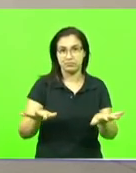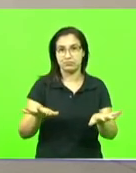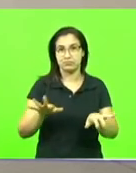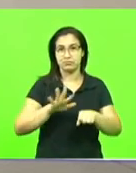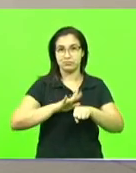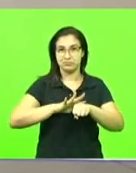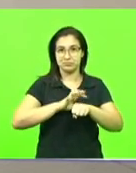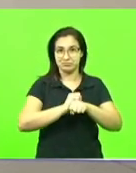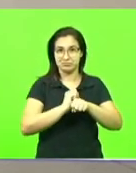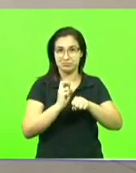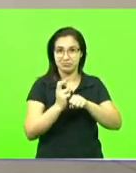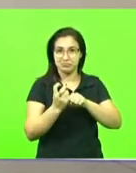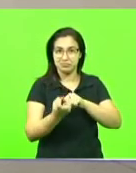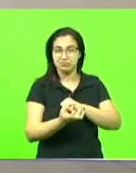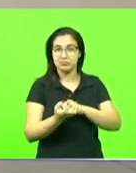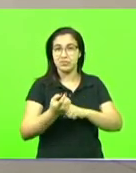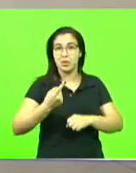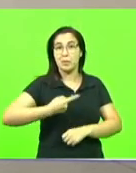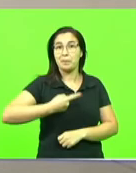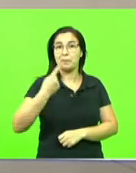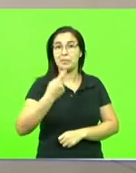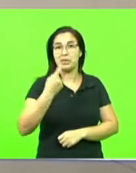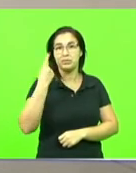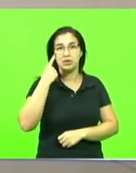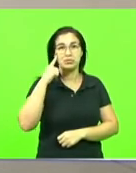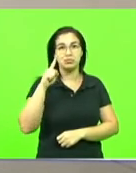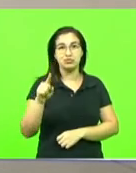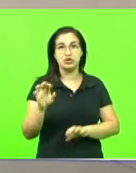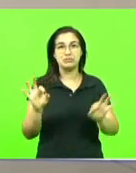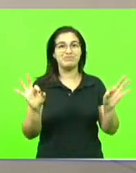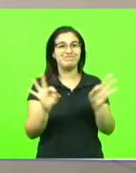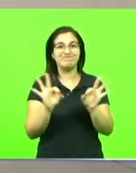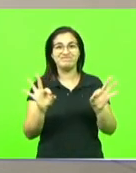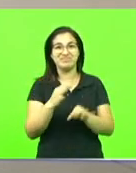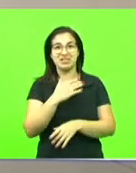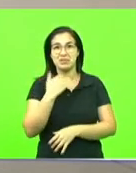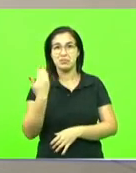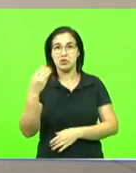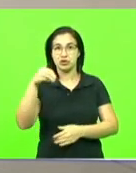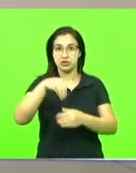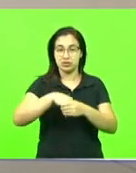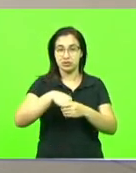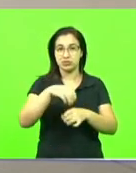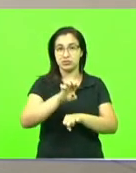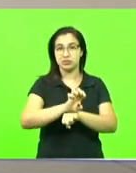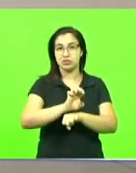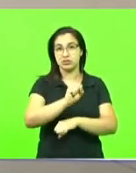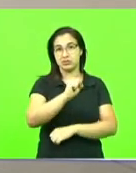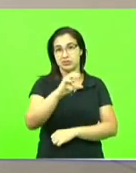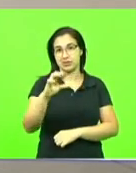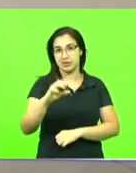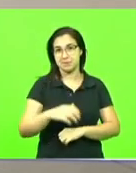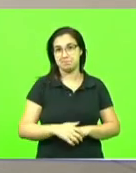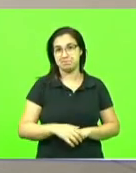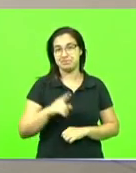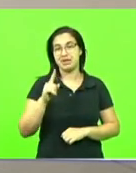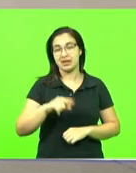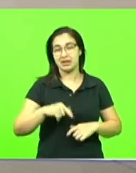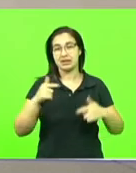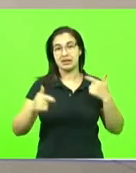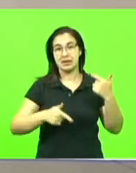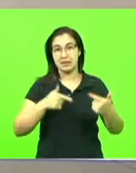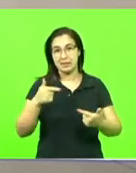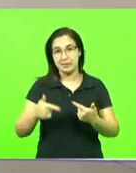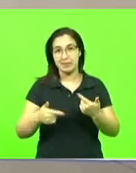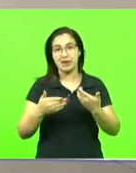dia que não tivemos mortes em Santa Catarina. Isso é o trabalho feito pelos catarinenses, por